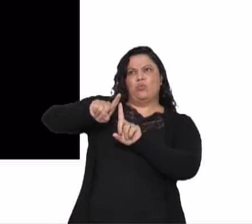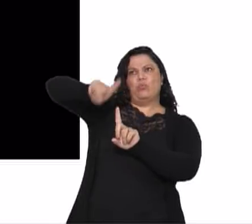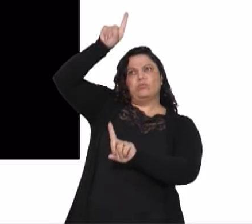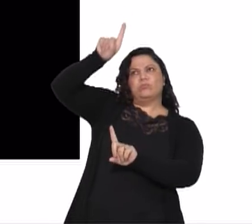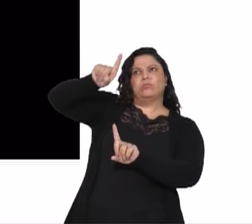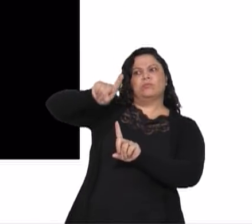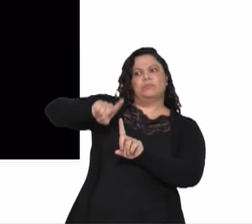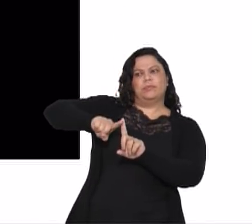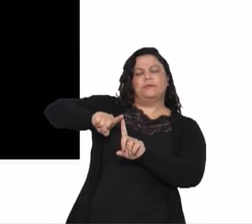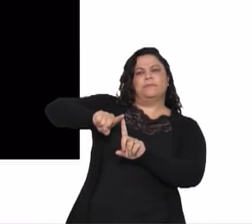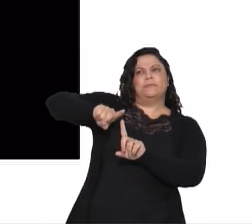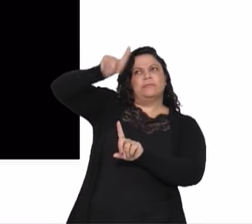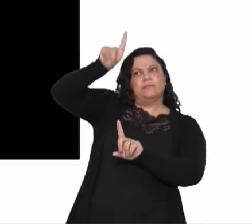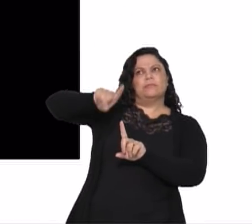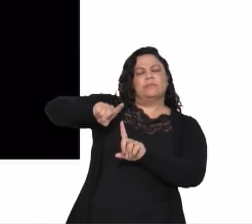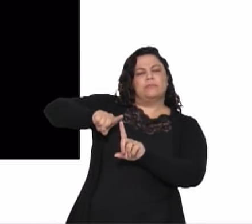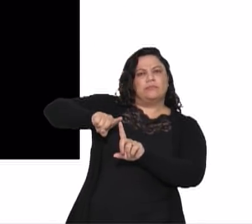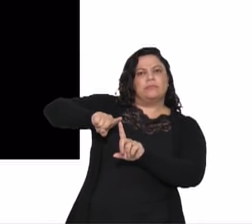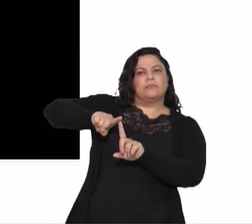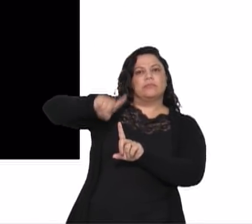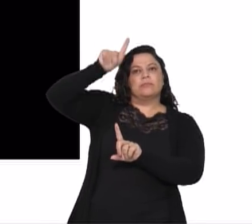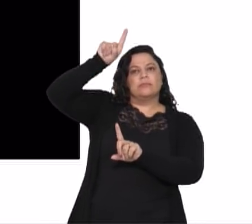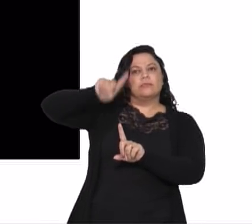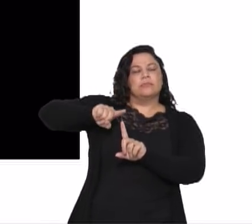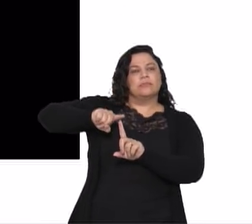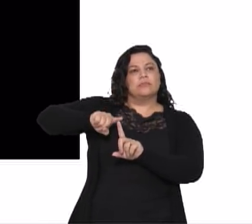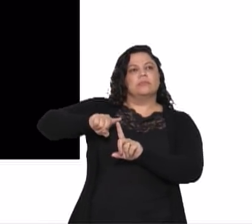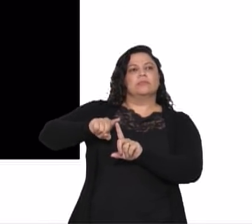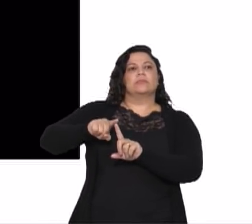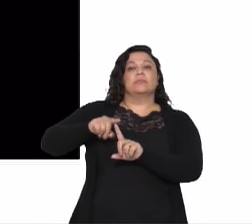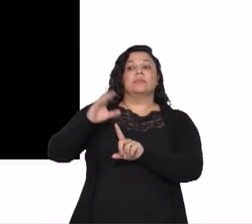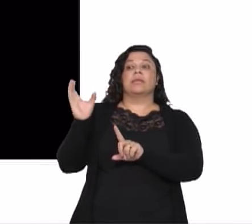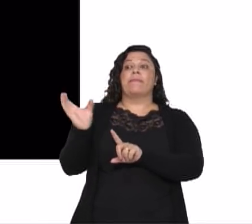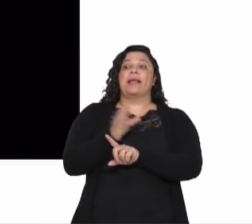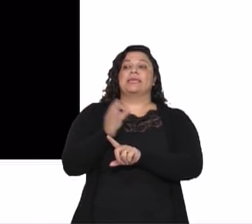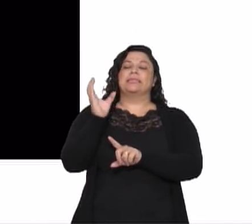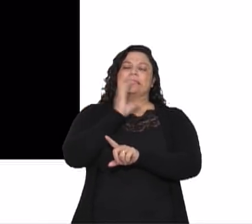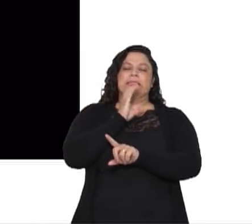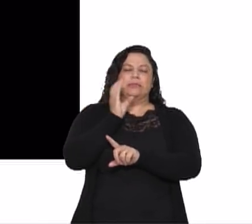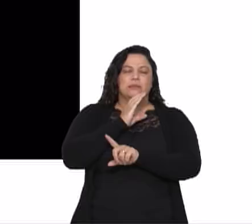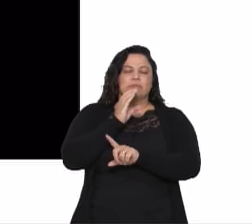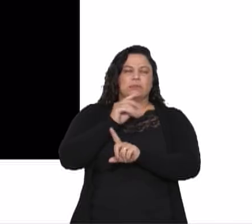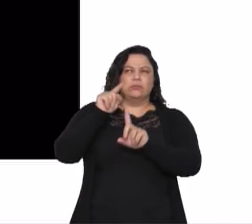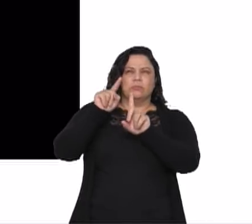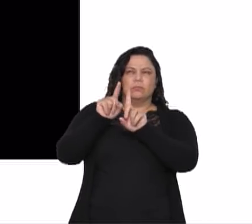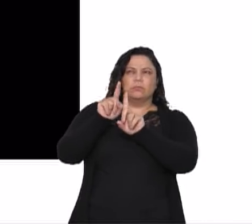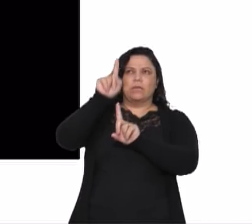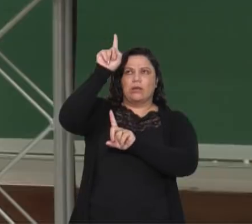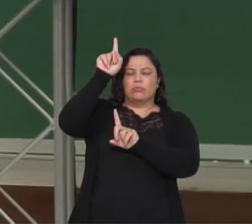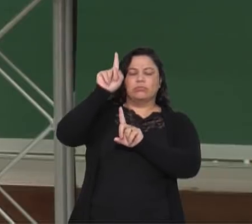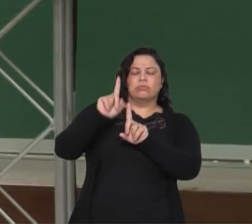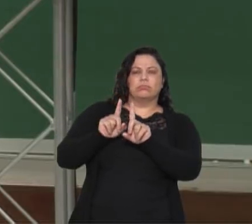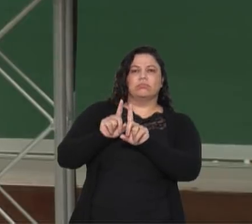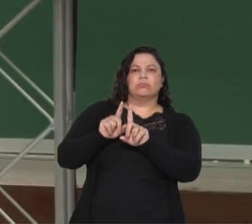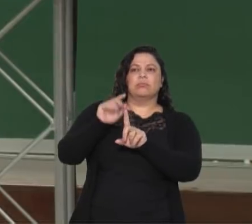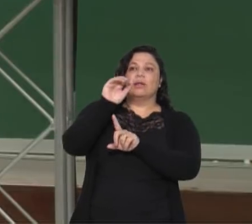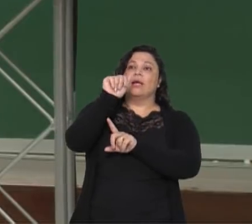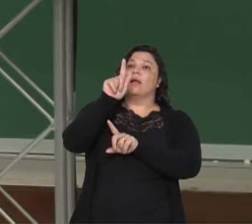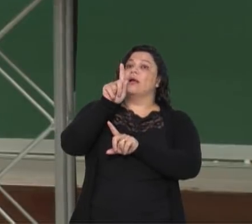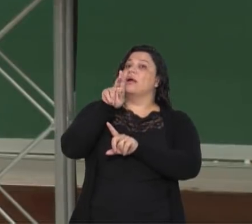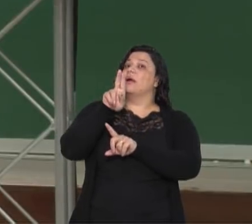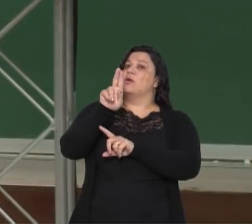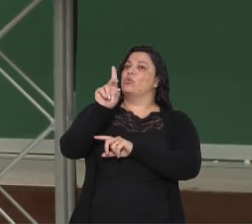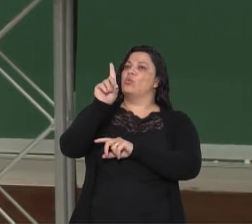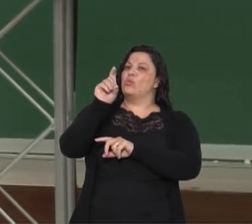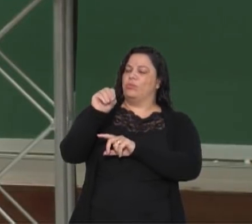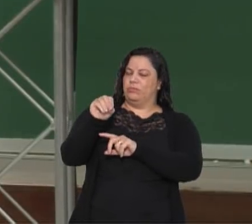que mostra uma frequência bem mais rápida, bem mais elevada, que seria o som mais agudo. Todas